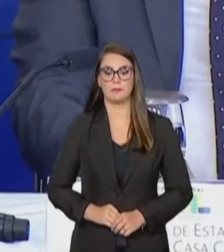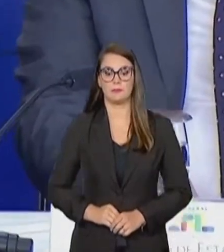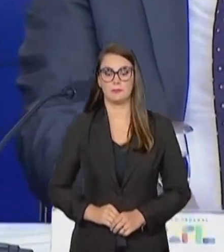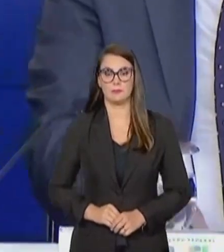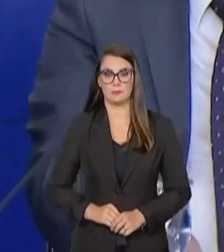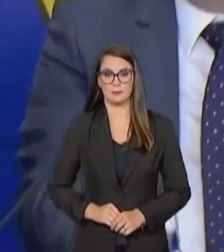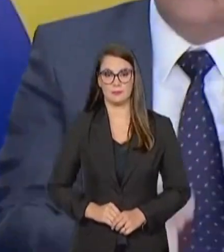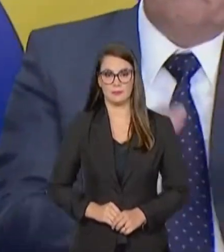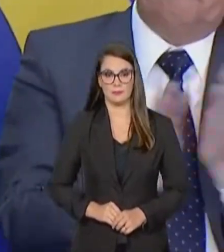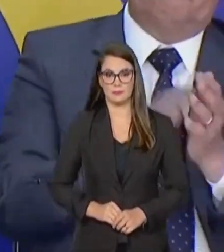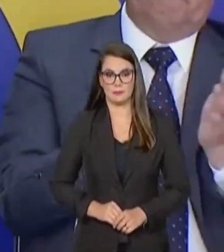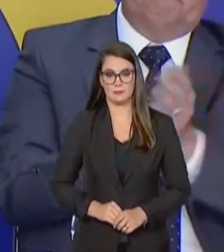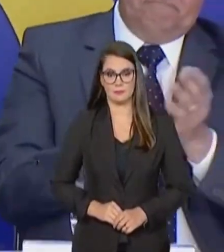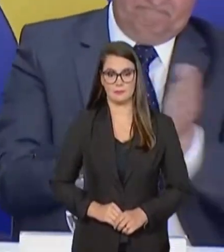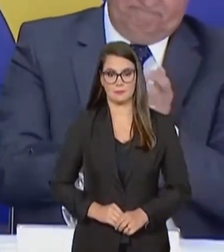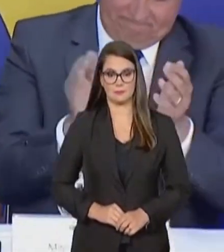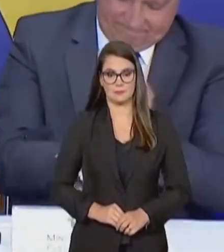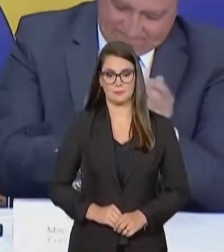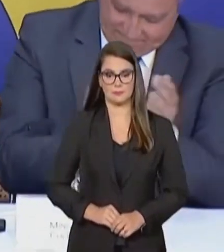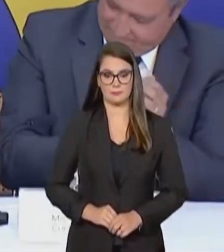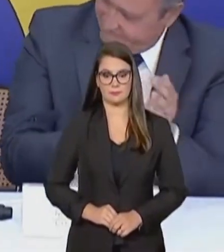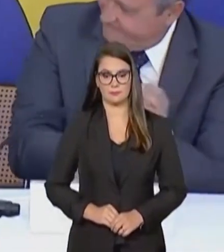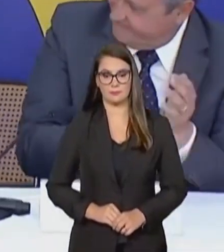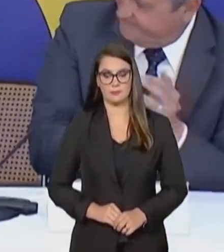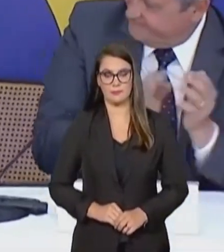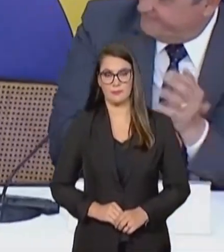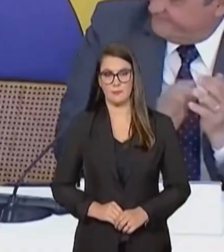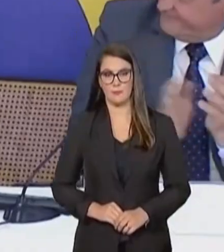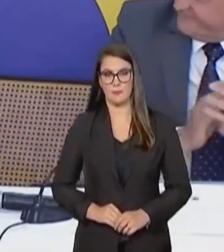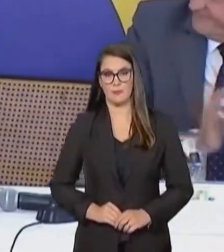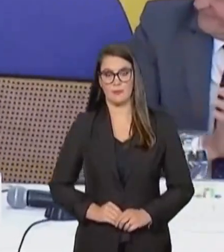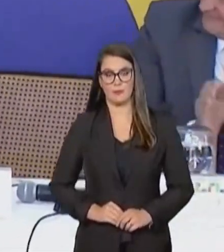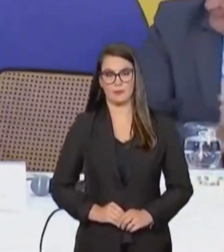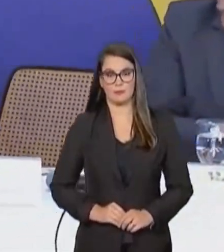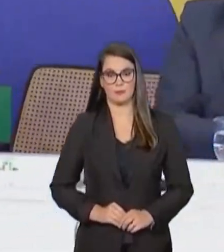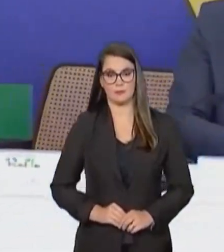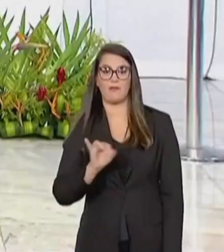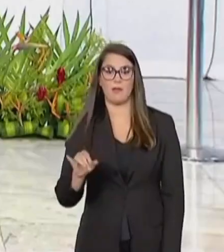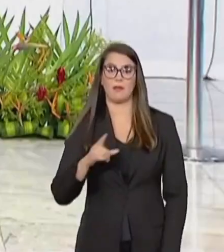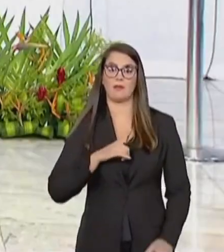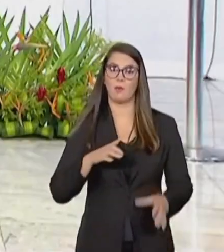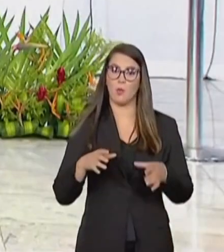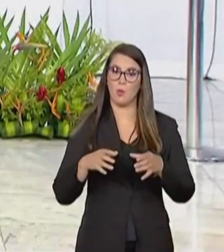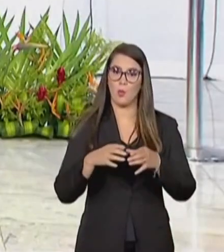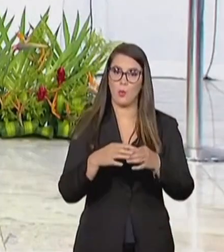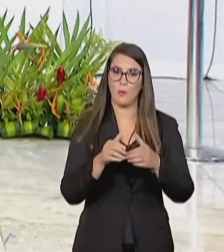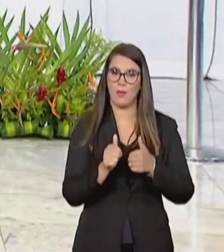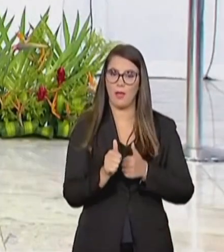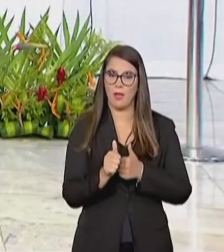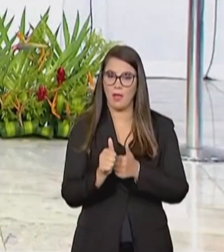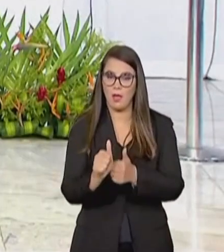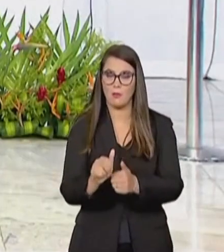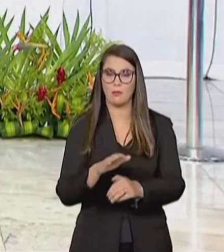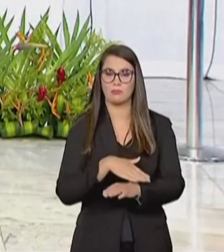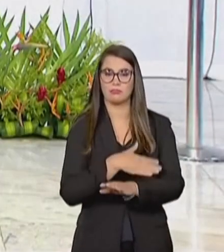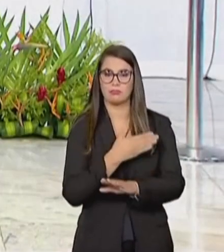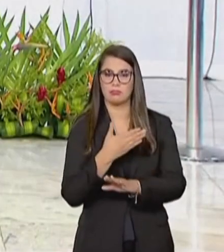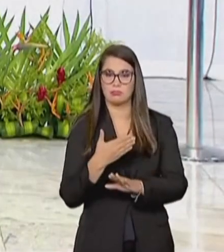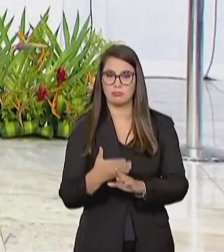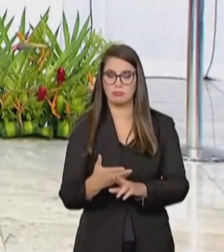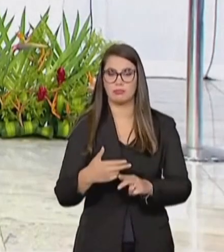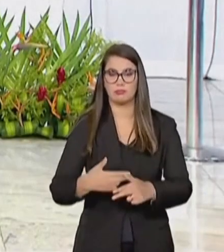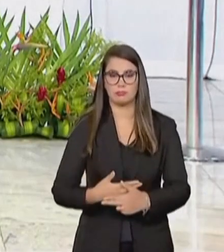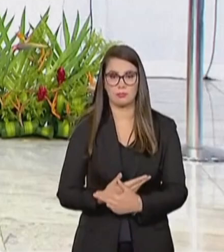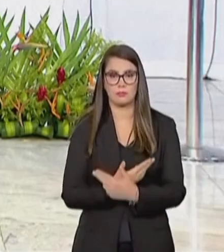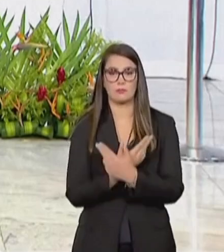sociais o presidente afirmou que para um crescimento conjunto é necessário que o próximo presidente argentino respeite as instituições e